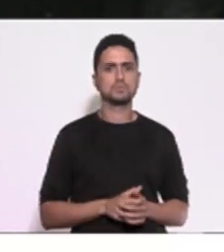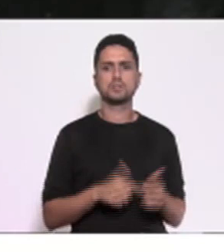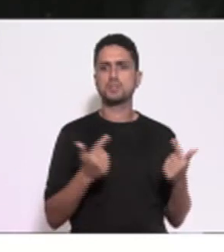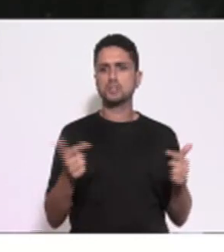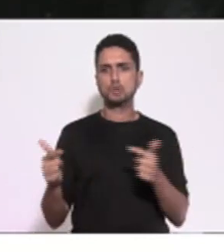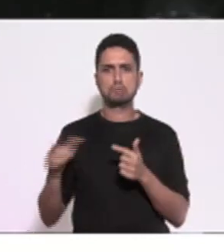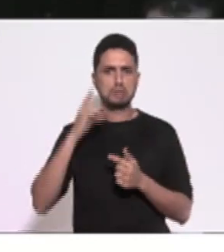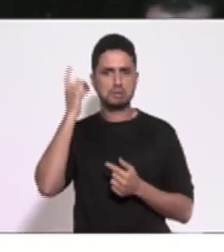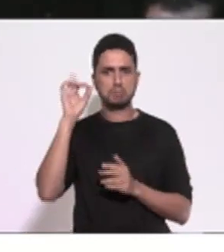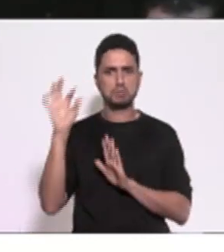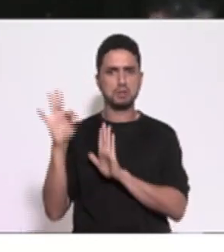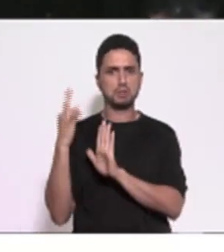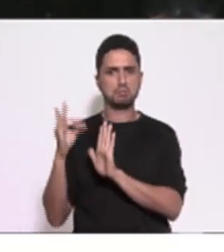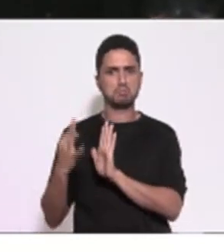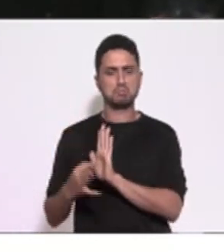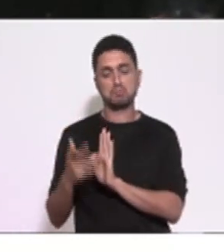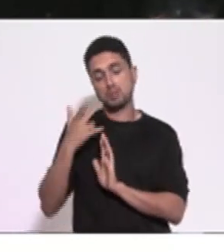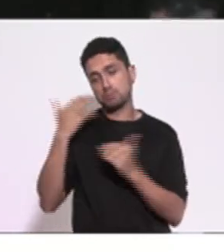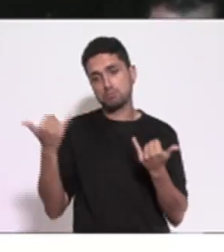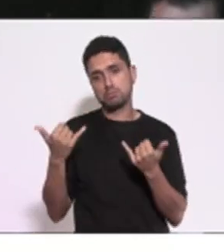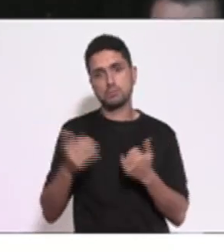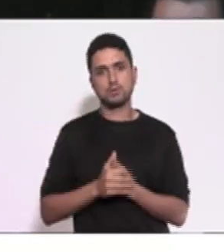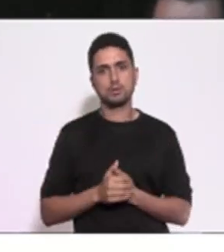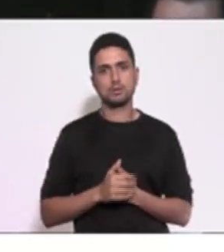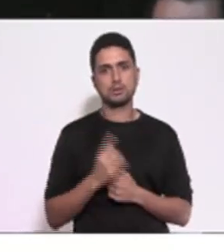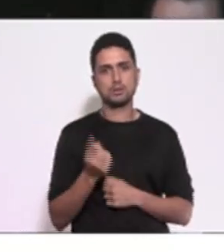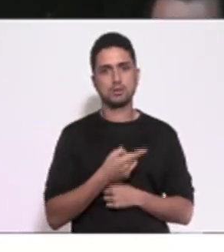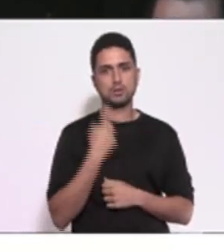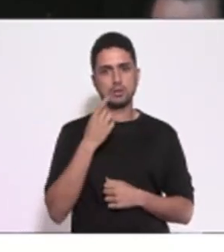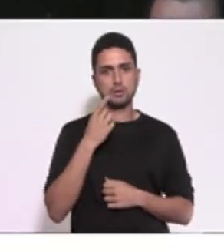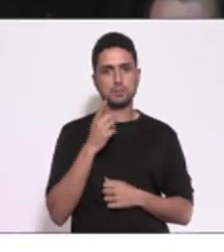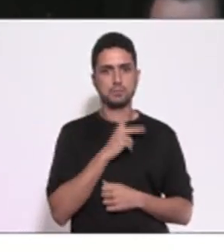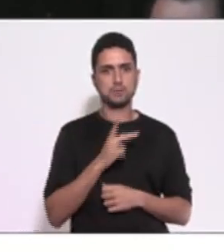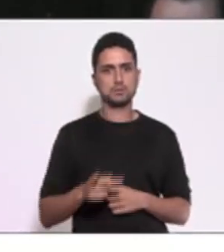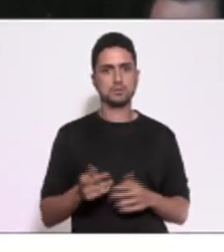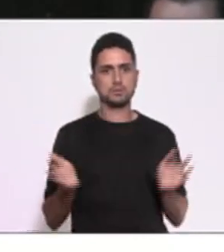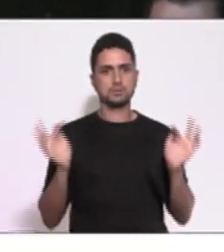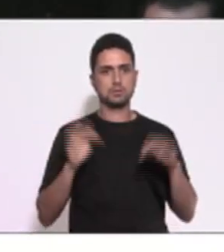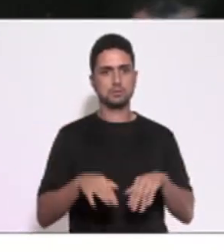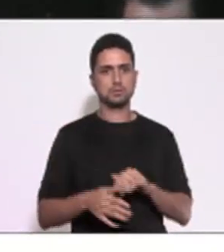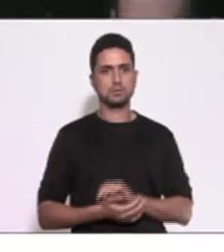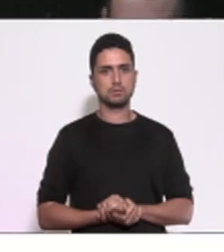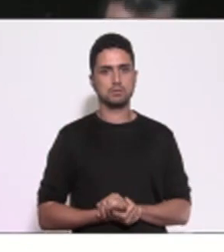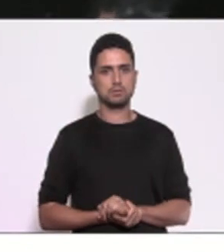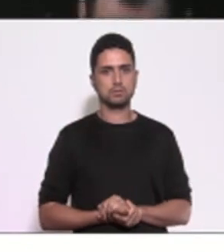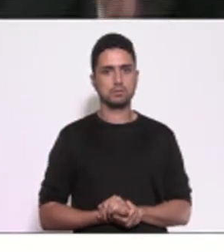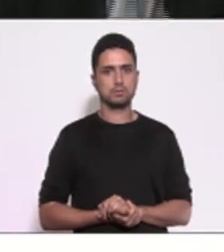não havendo mais orador inscrito, a presidência encerra a presente sessão.